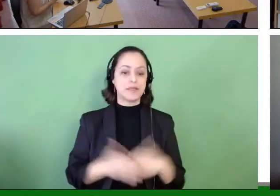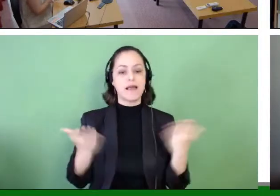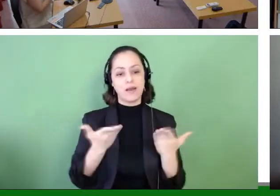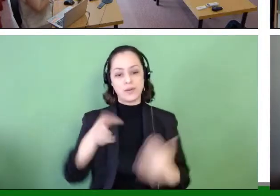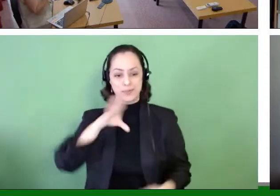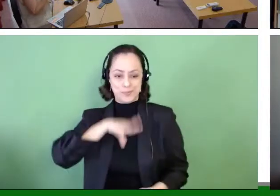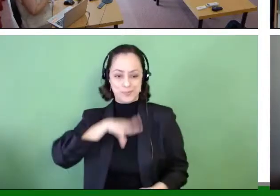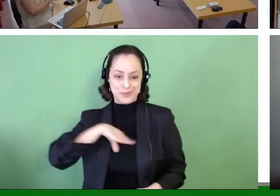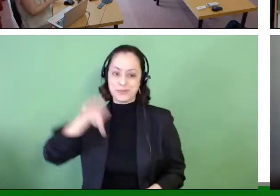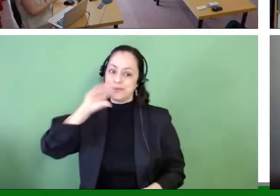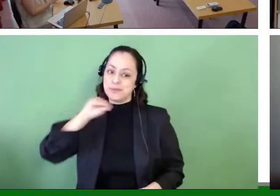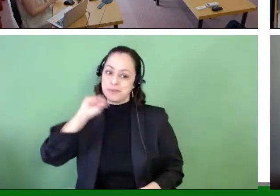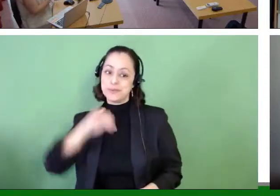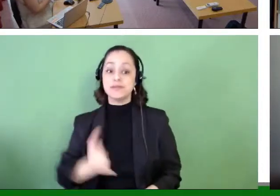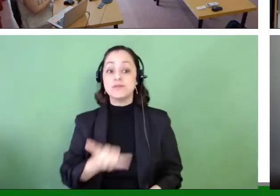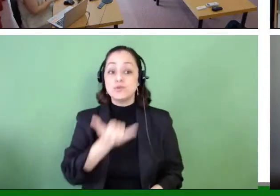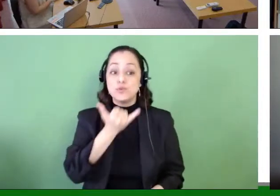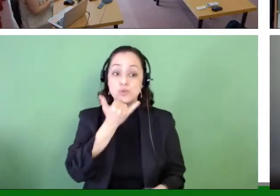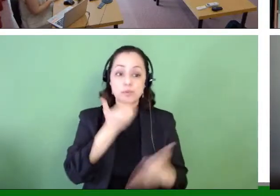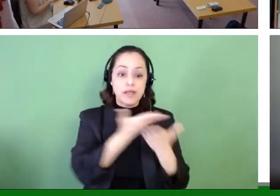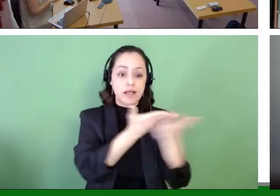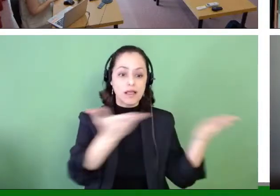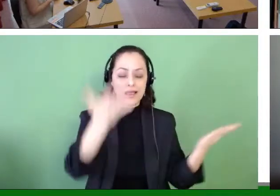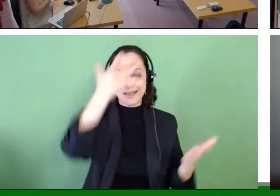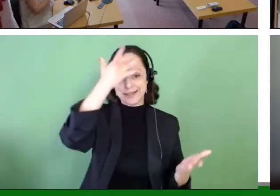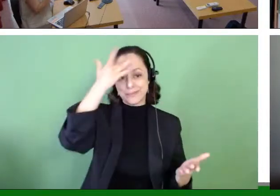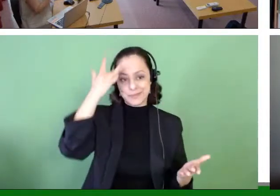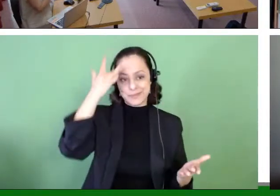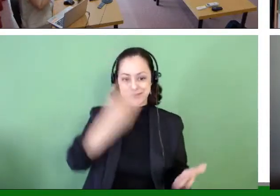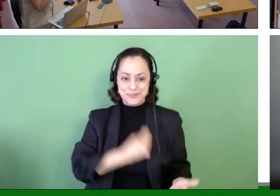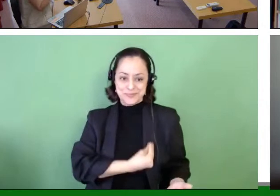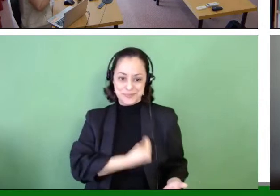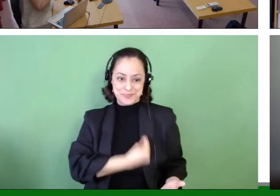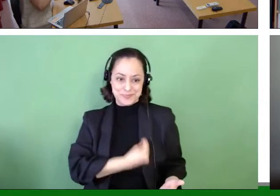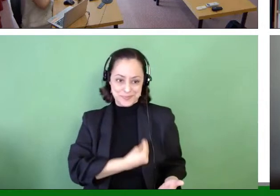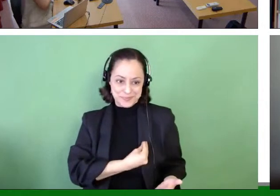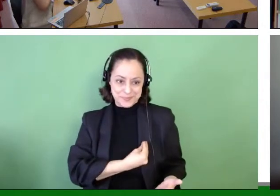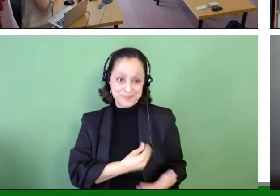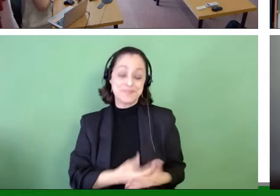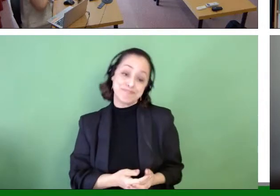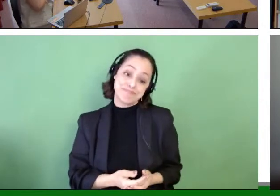português, peço desculpas às que estão aqui, les pido perdão,